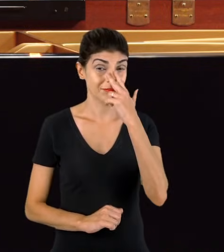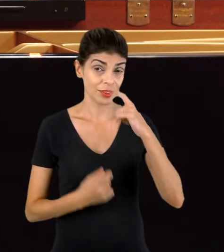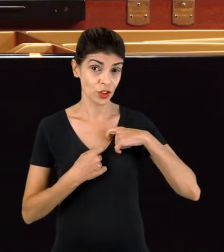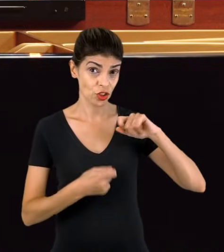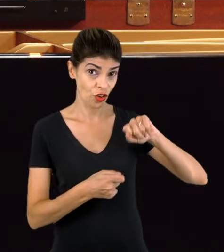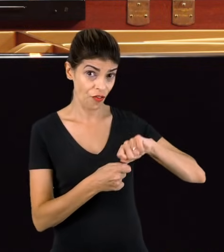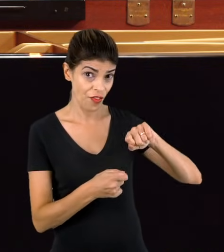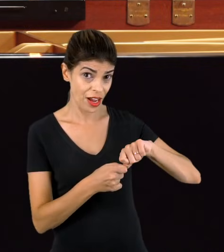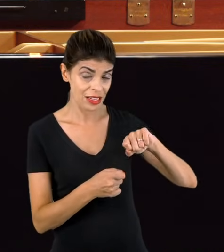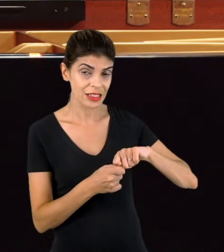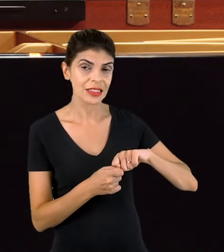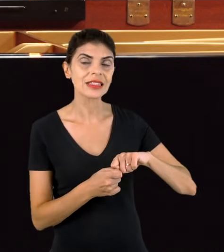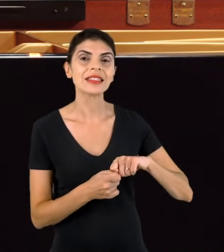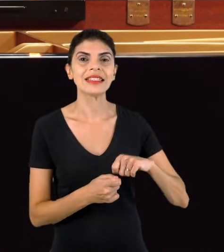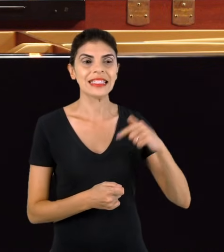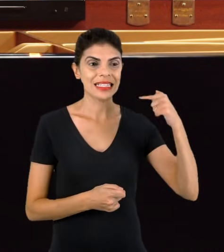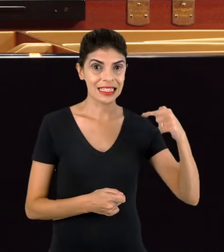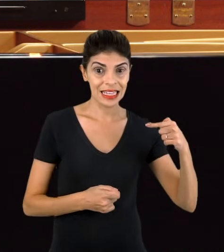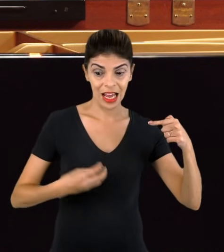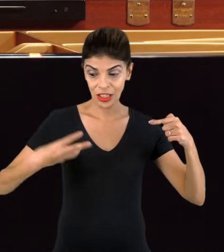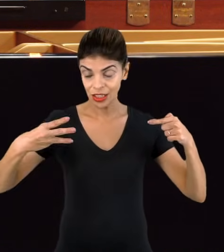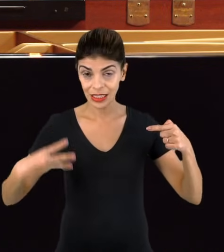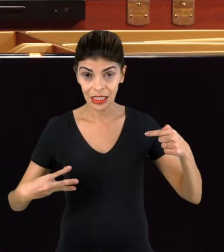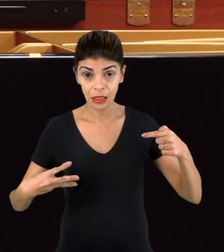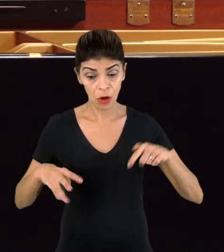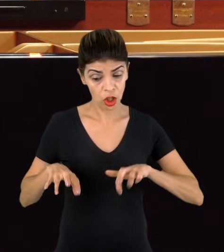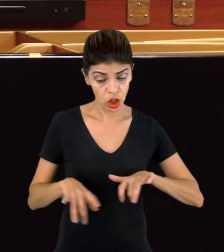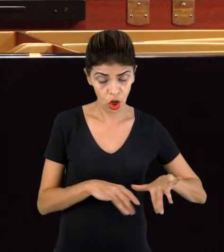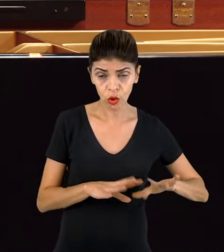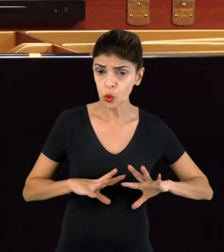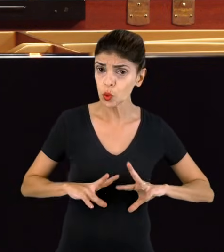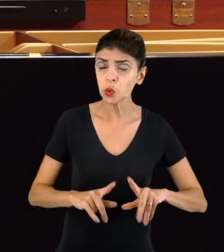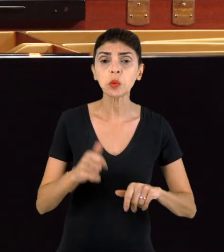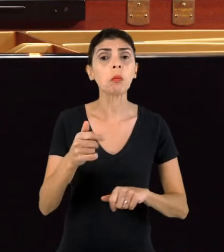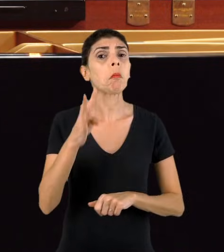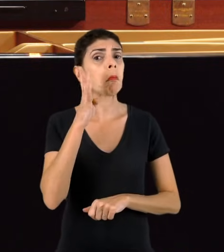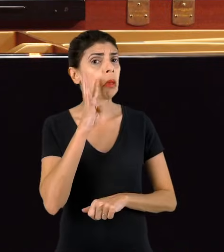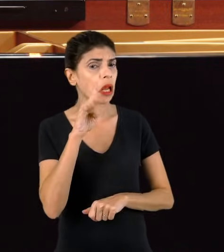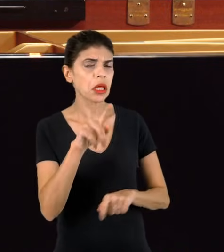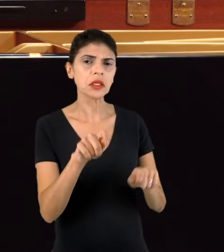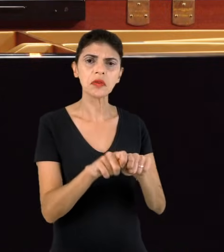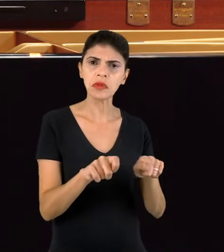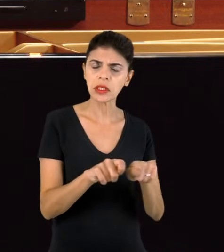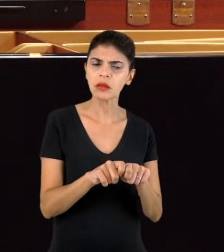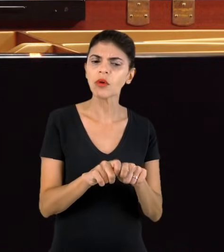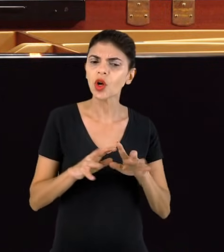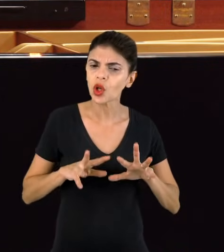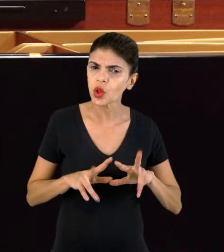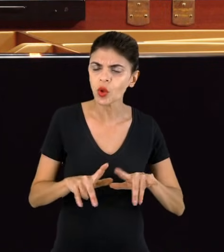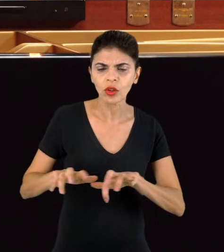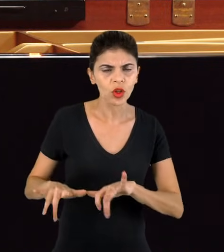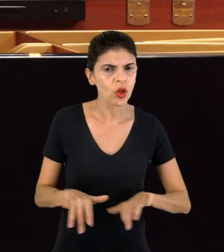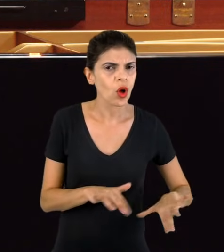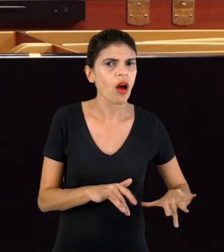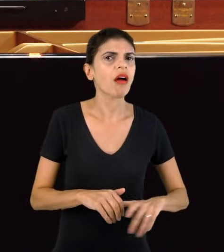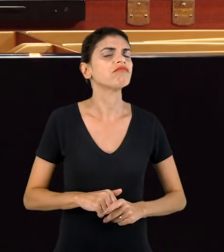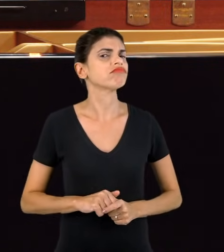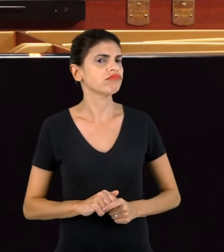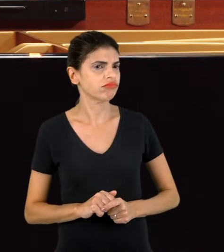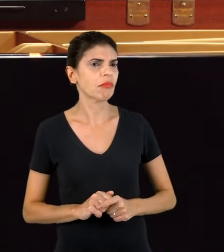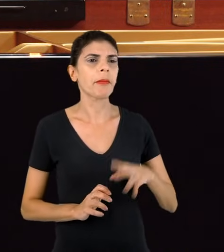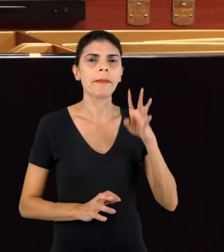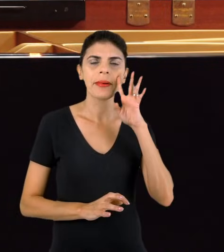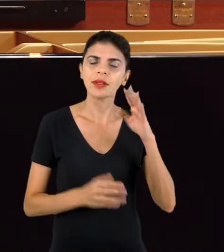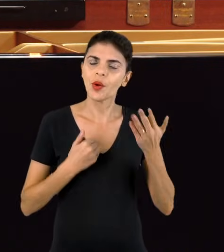Eu tô fazendo isso, um 7/3, mas todas as notas estão sendo tocadas. Ele, pô, beleza, tu faz a polirritmia, mas todas as notas são tocadas.